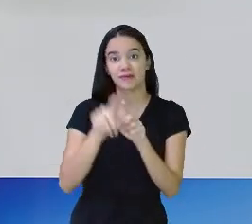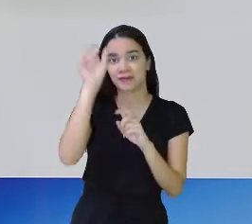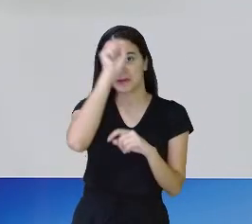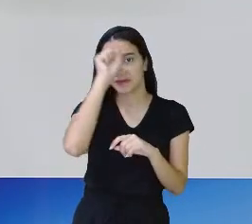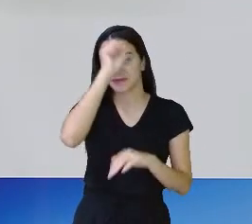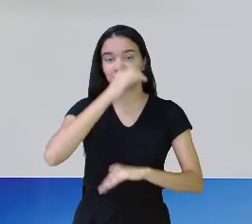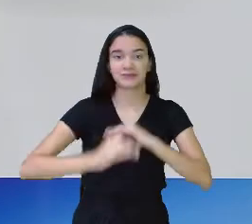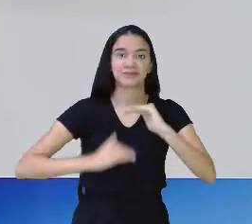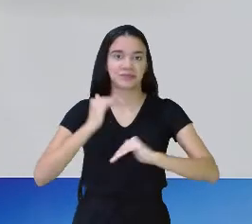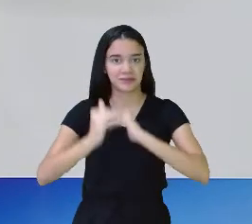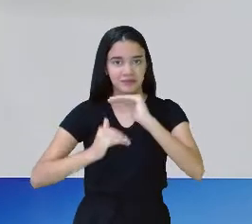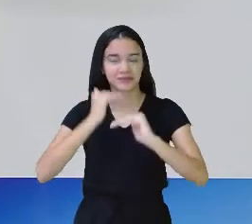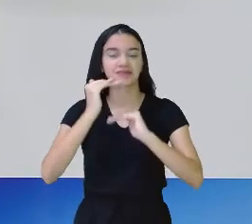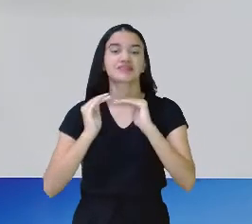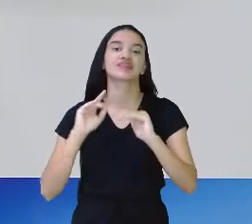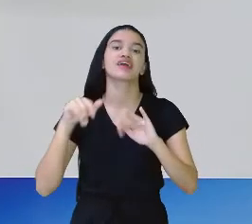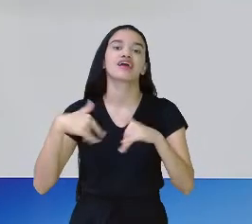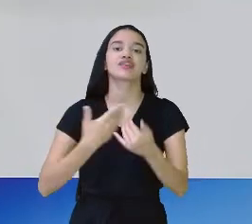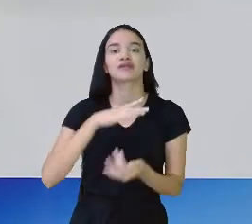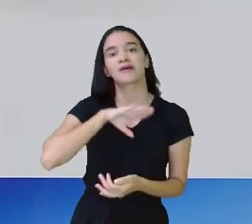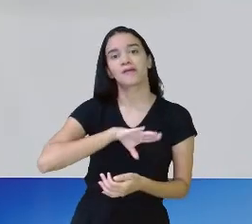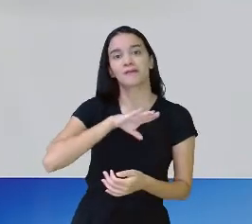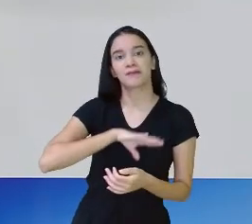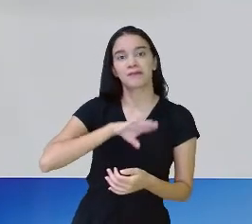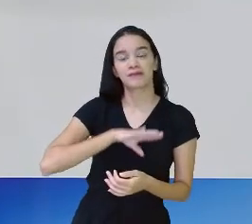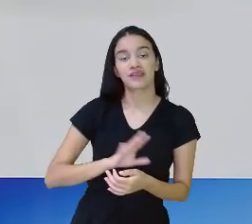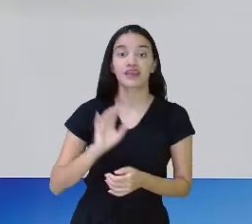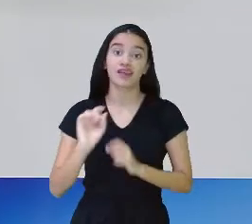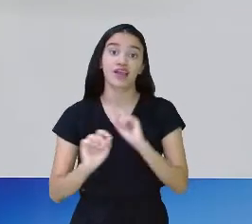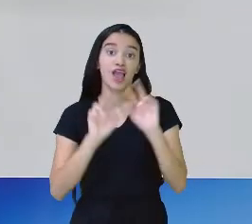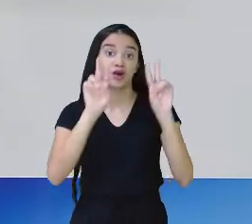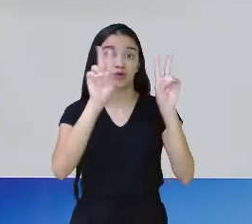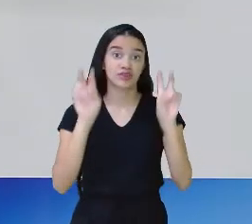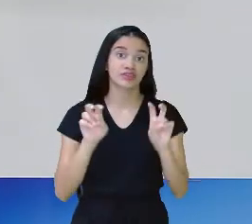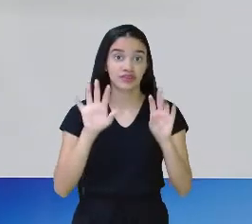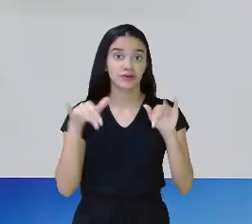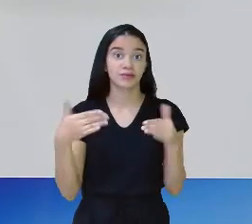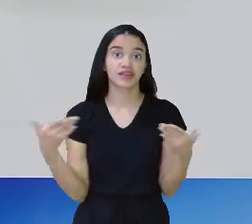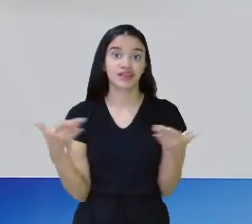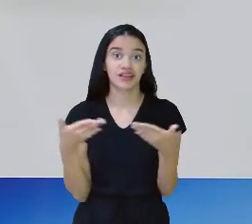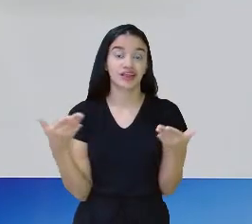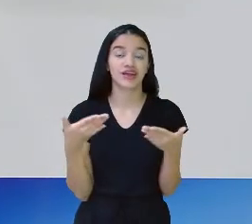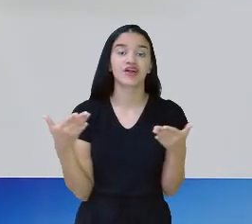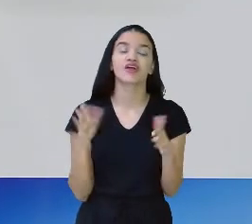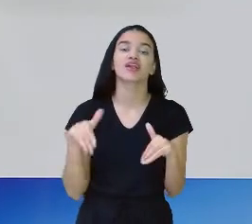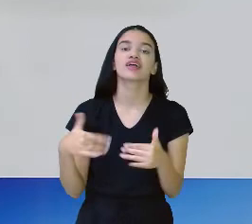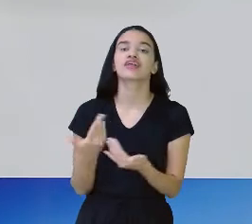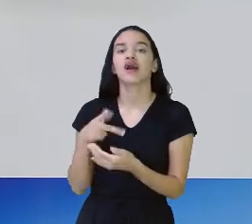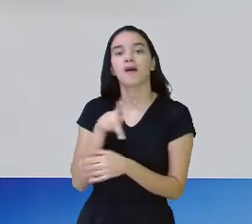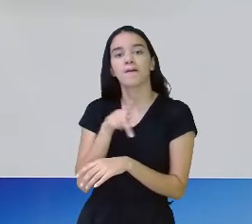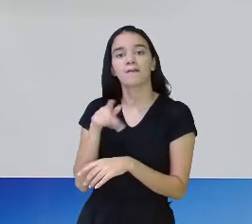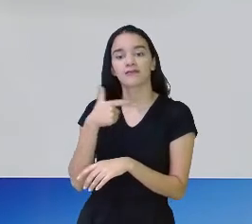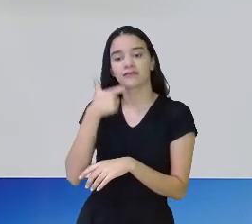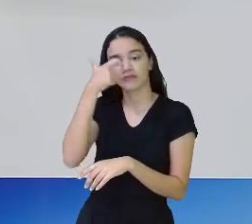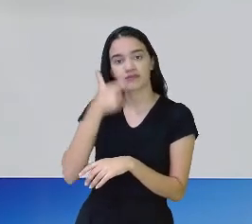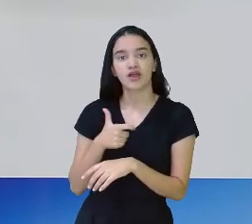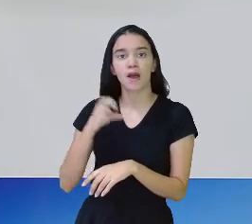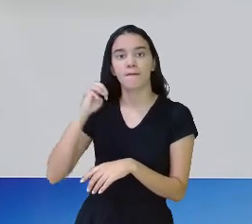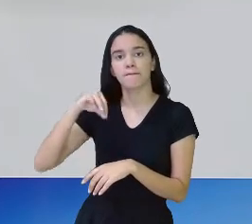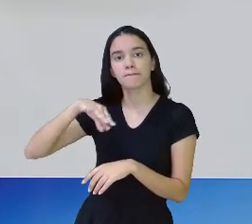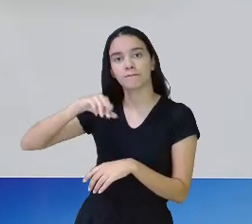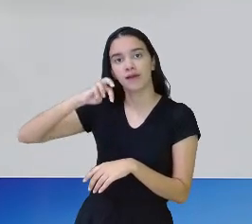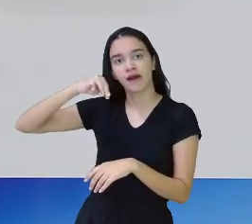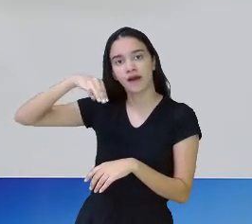cada vez mais a nossa língua portuguesa, que é o tema, claro, da aula da professora Mauricéia todas as